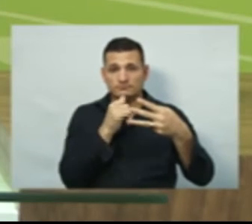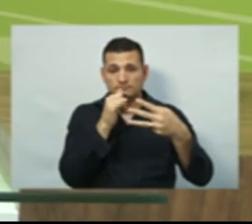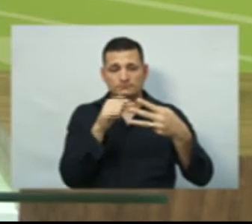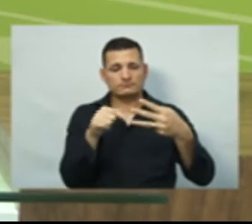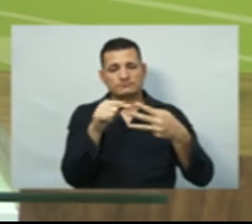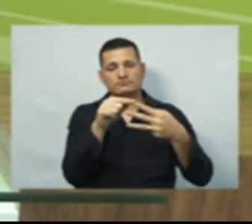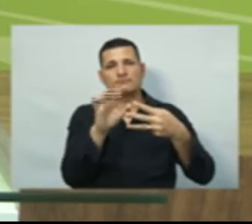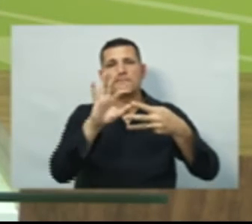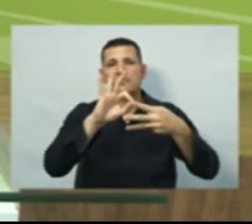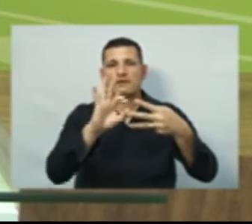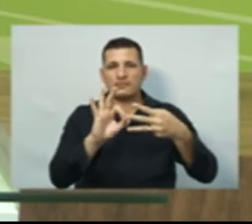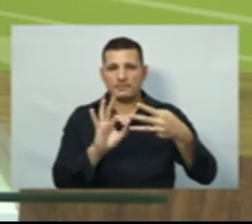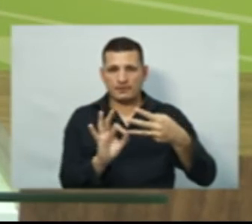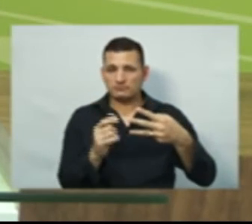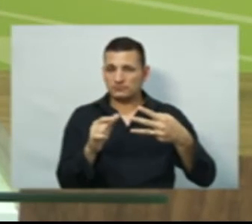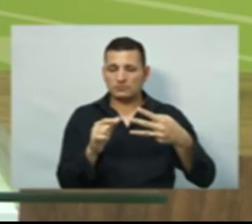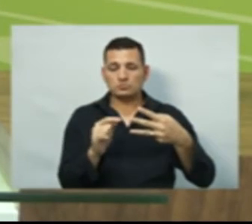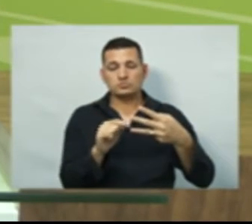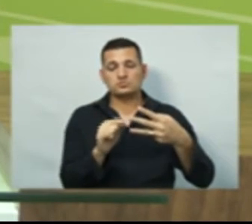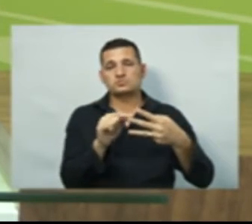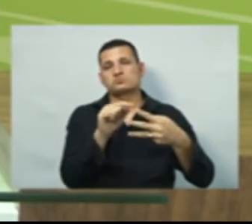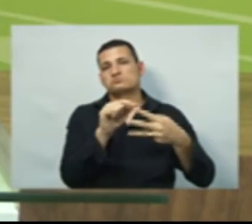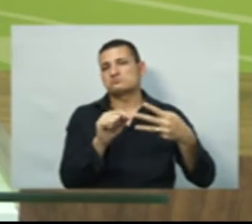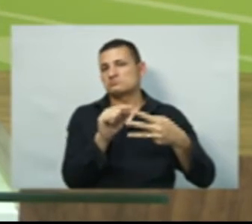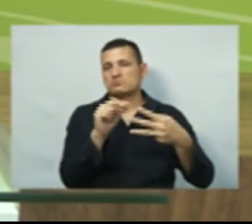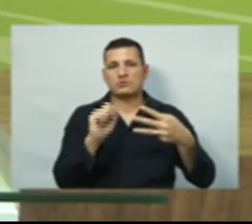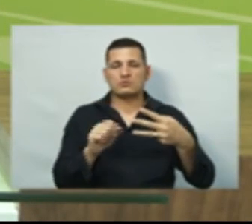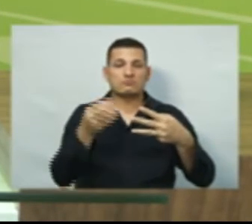juntos, um deles está sendo prejudicado.